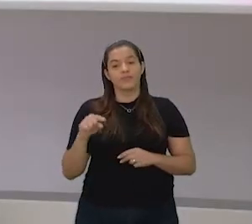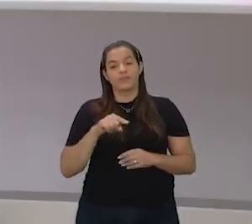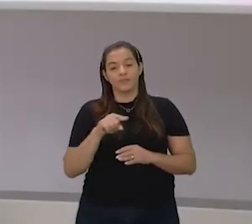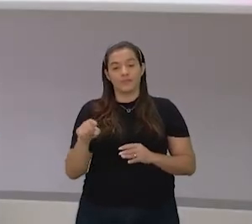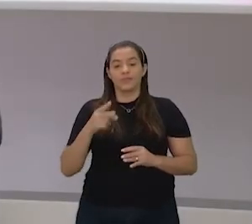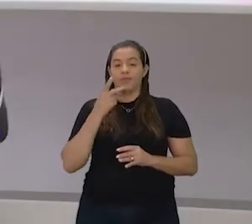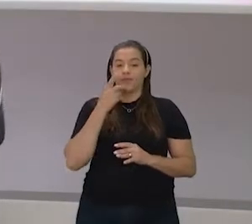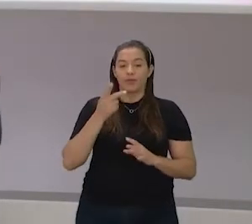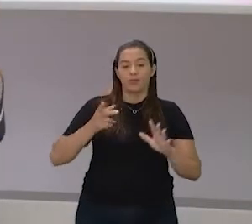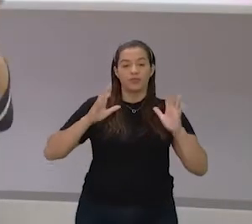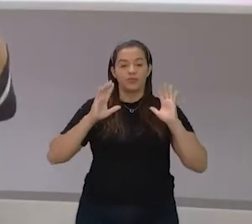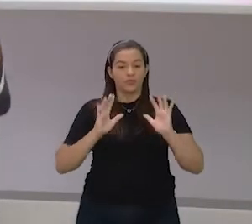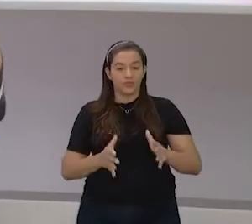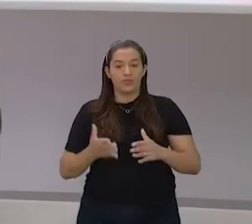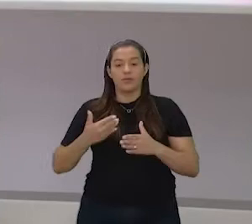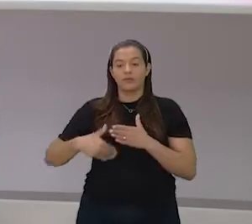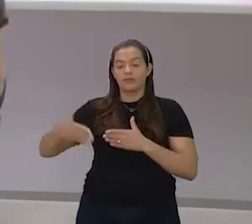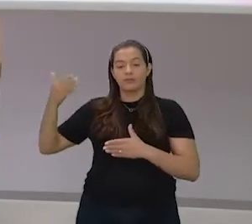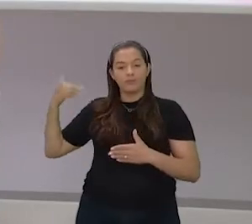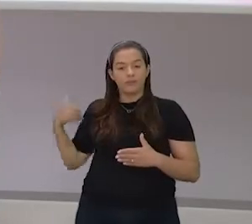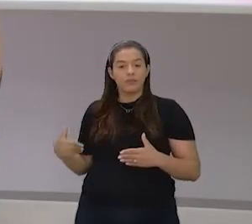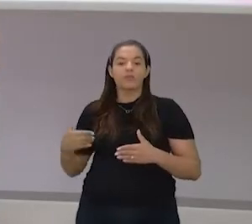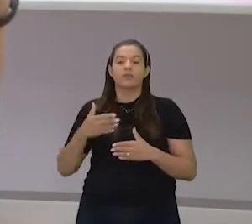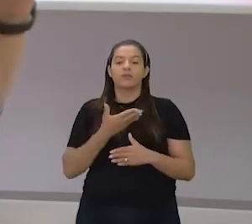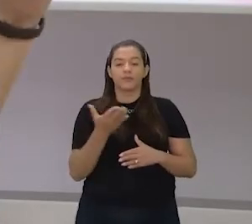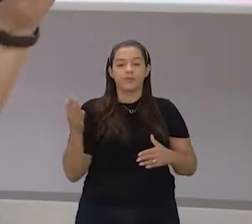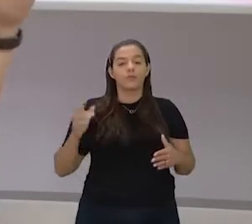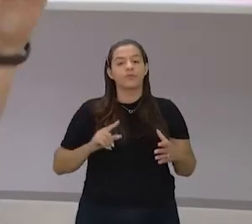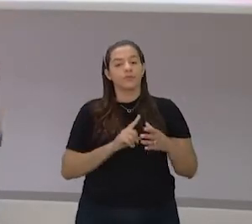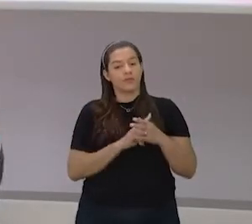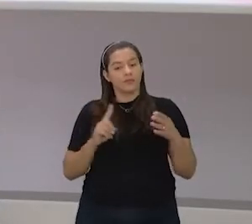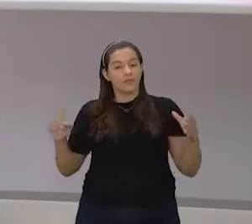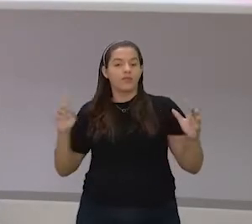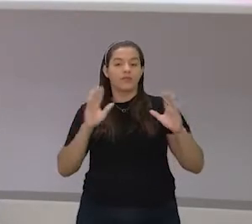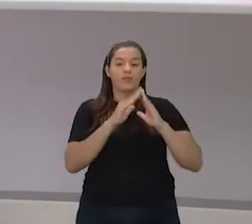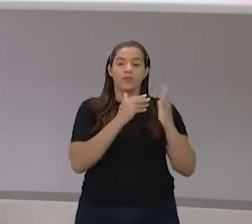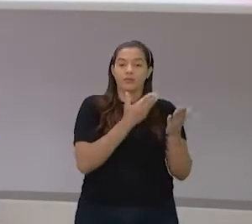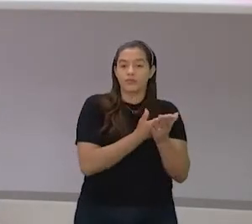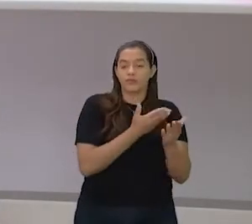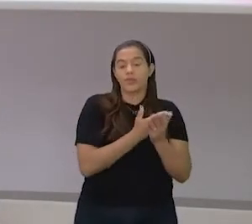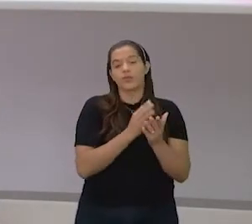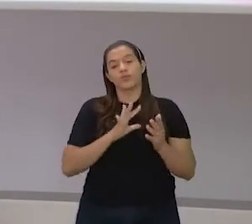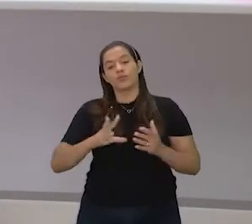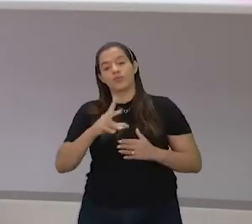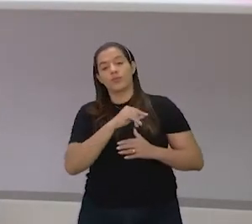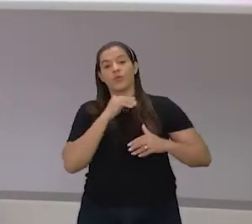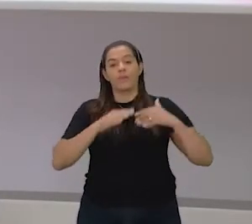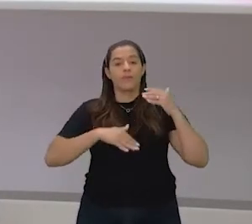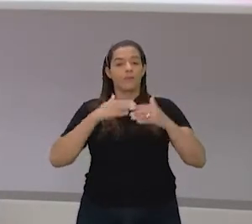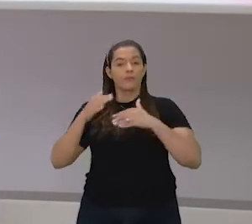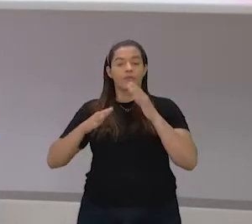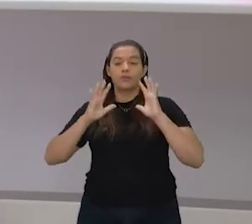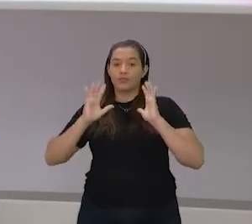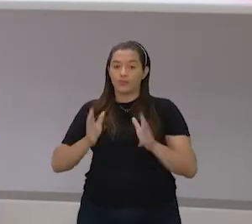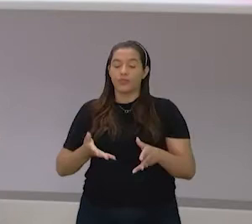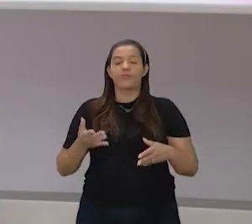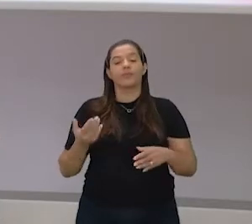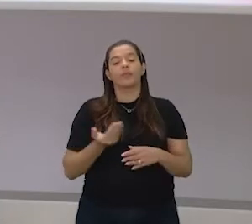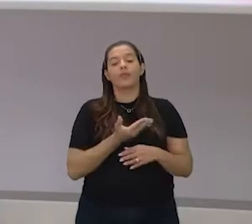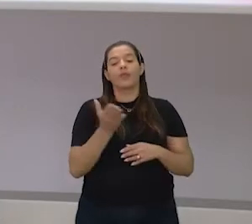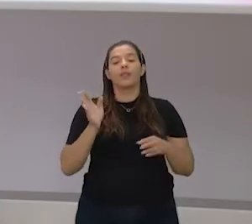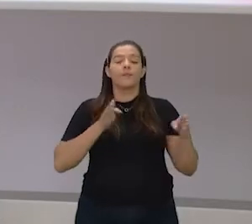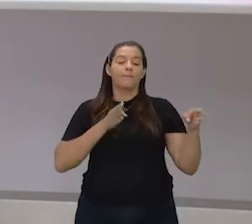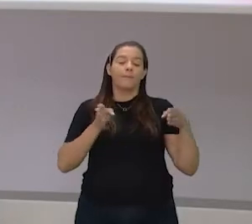pra gente de um tempo aí, que faz tempo que você saiu da escola, né? Você passou por todo um processo acadêmico. Mas e ali,